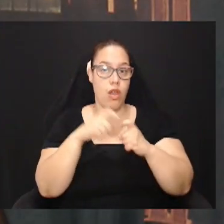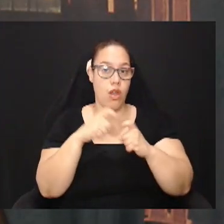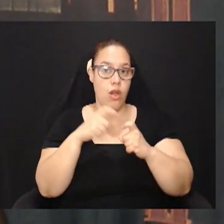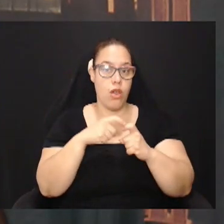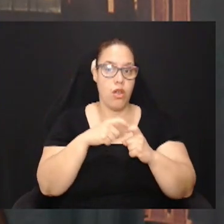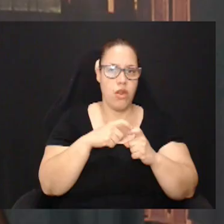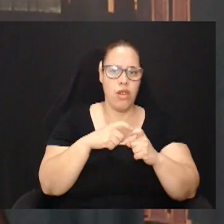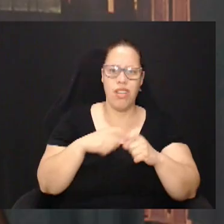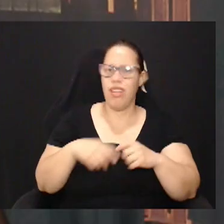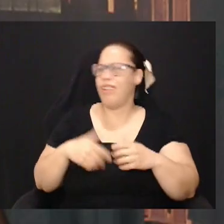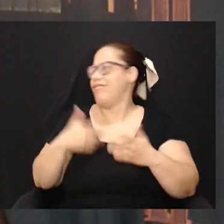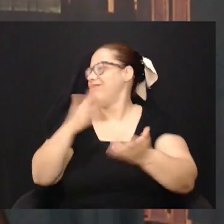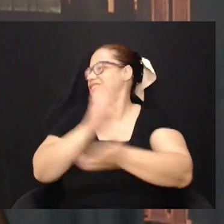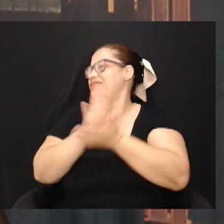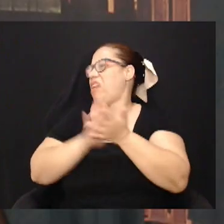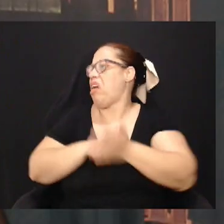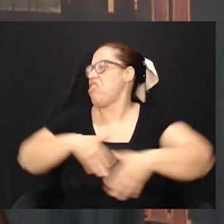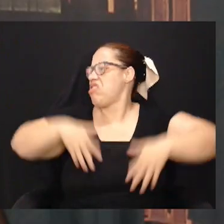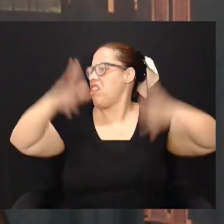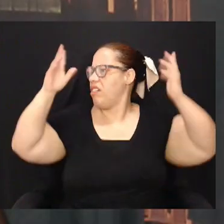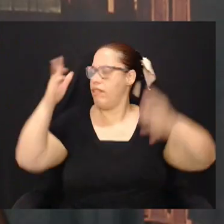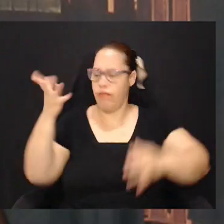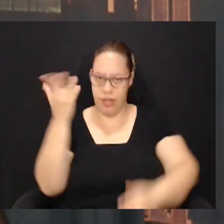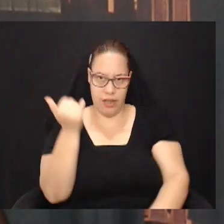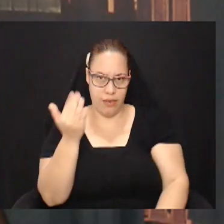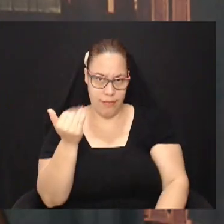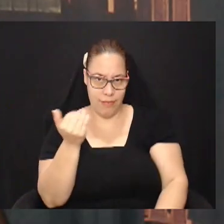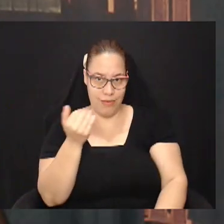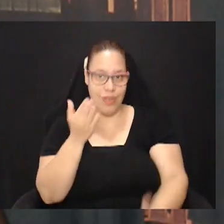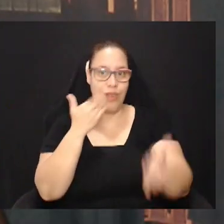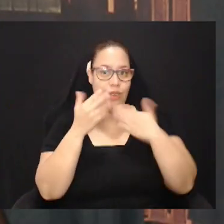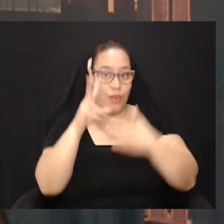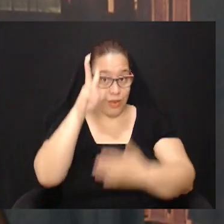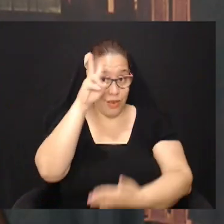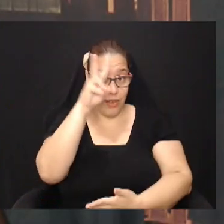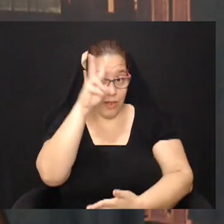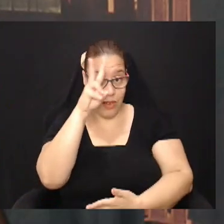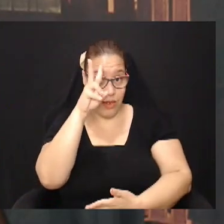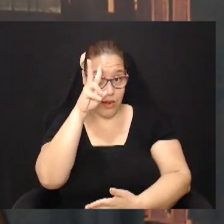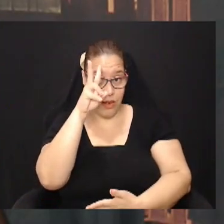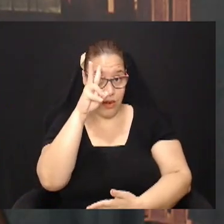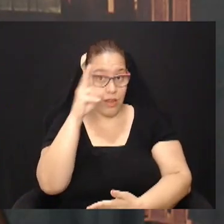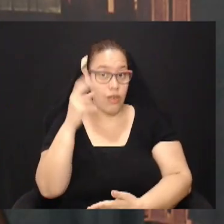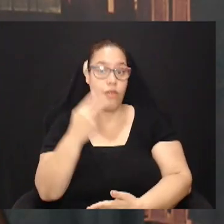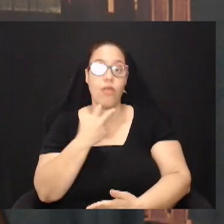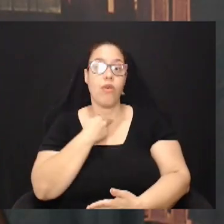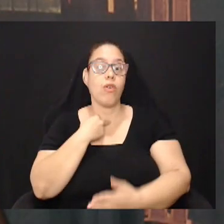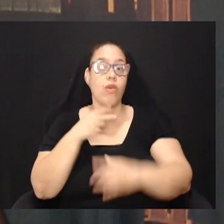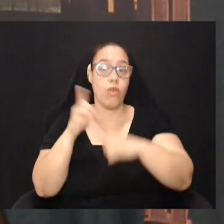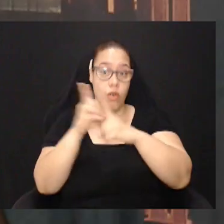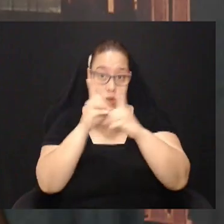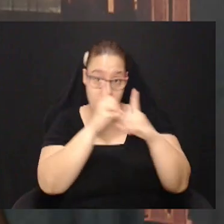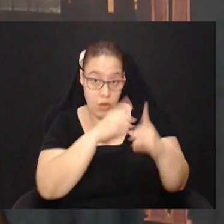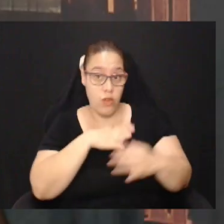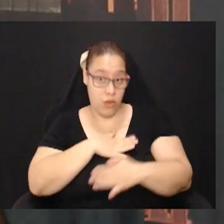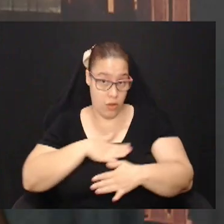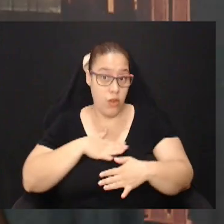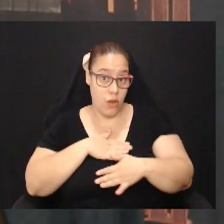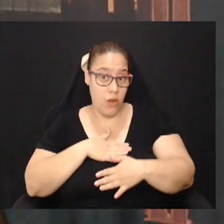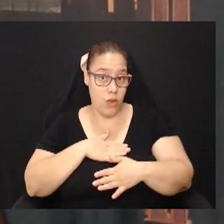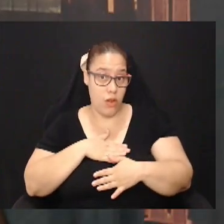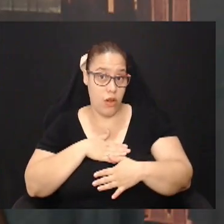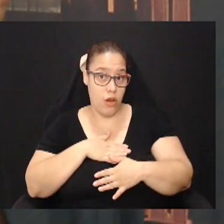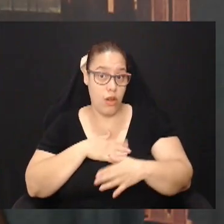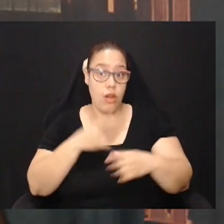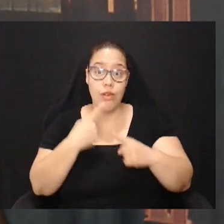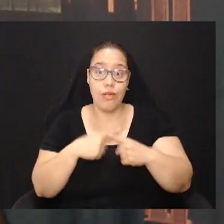menor ideia. Ele, vem cá, deixa eu te contar uma história, como era você não poder dar o atendimento que você gostaria de dar, porque fulano